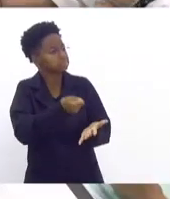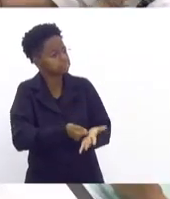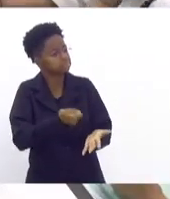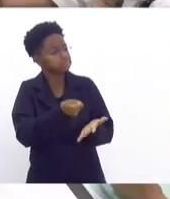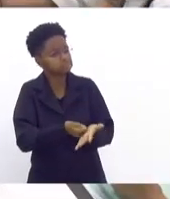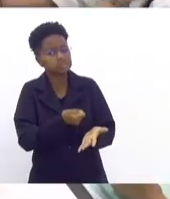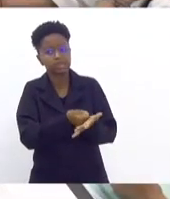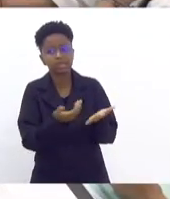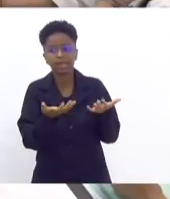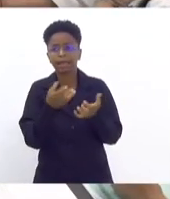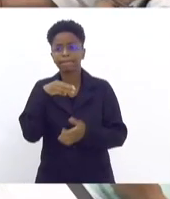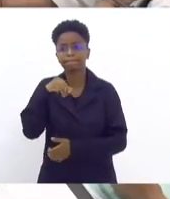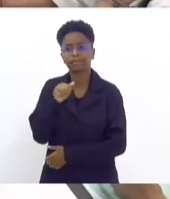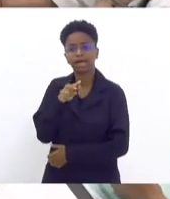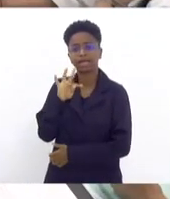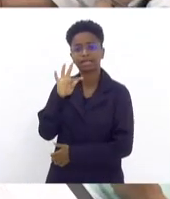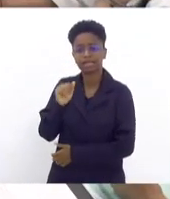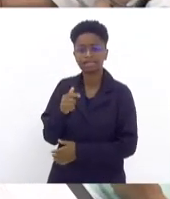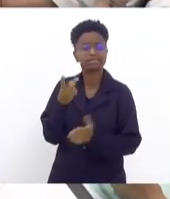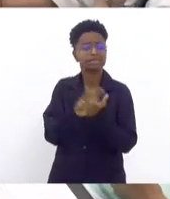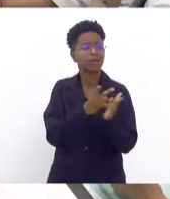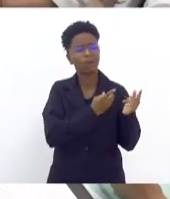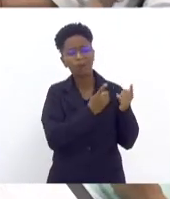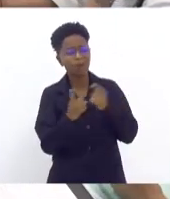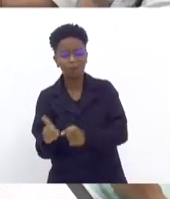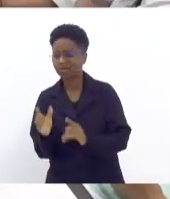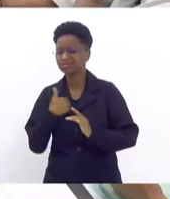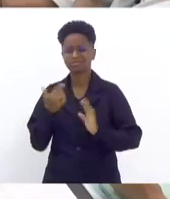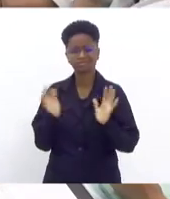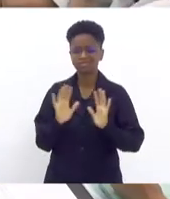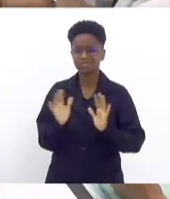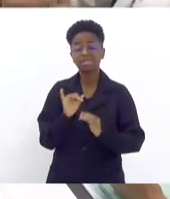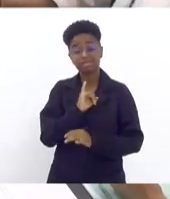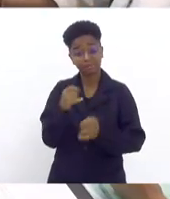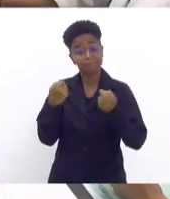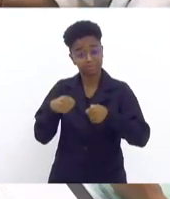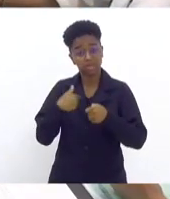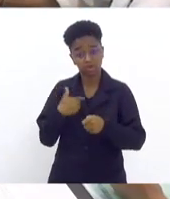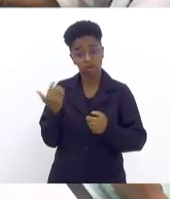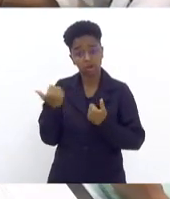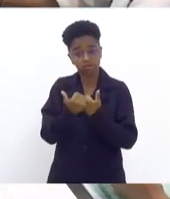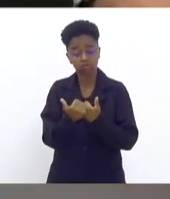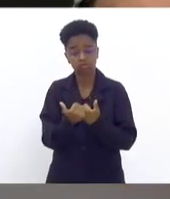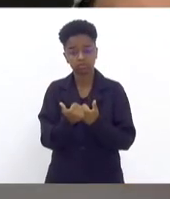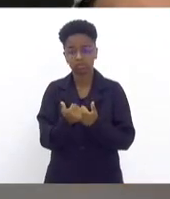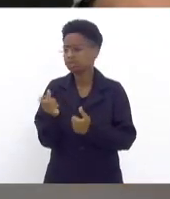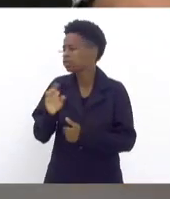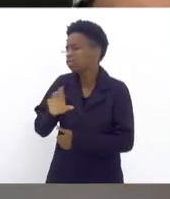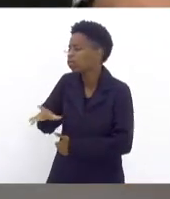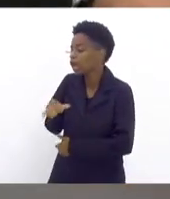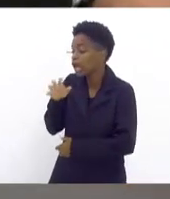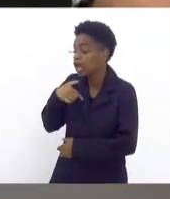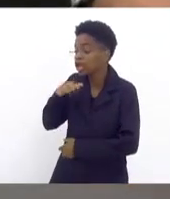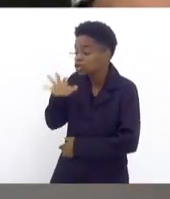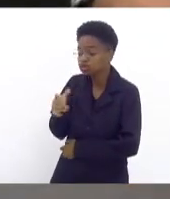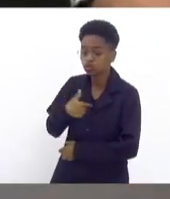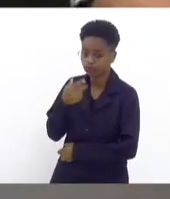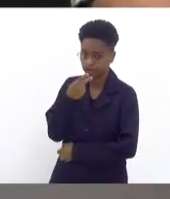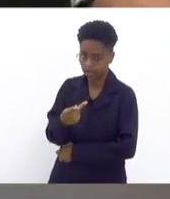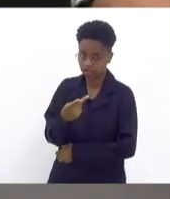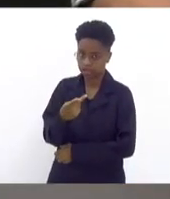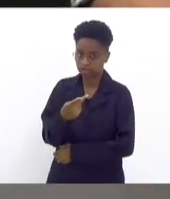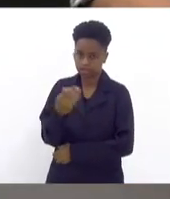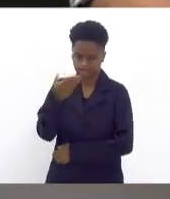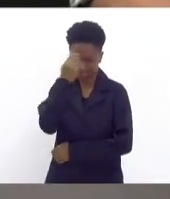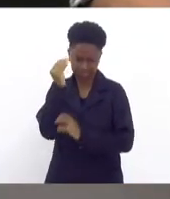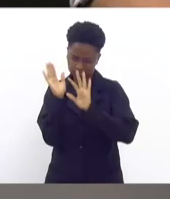Marta Rocha, eu não sou absolutamente contra. Pode ter certeza, Mink, quando precisar, pode contar comigo, irmão. Não, mas não é isso que eu estou dizendo. Eu estou dizendo, esquecendo